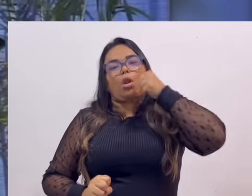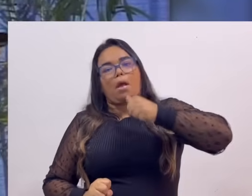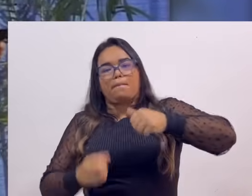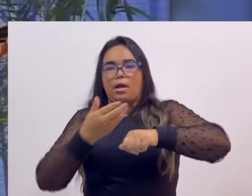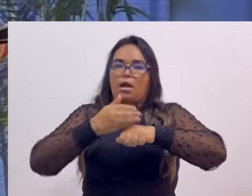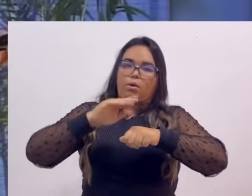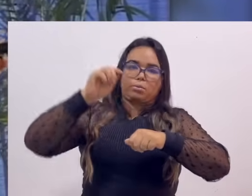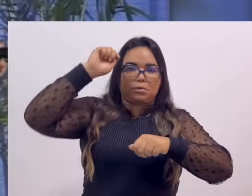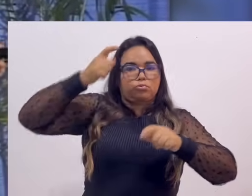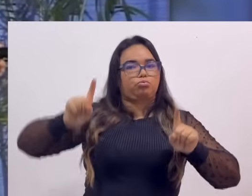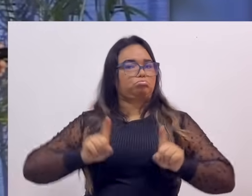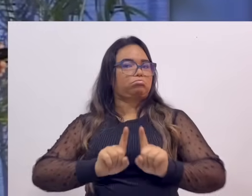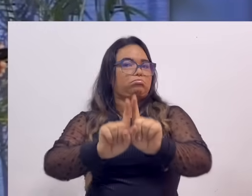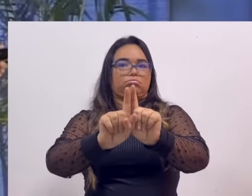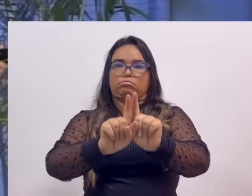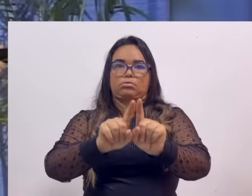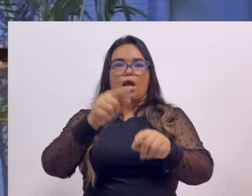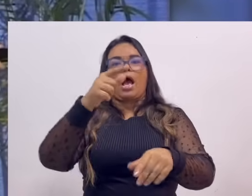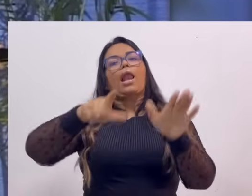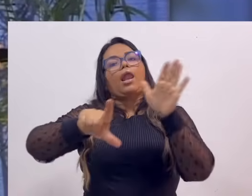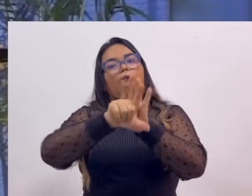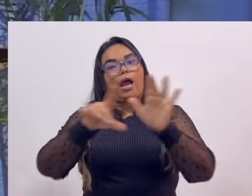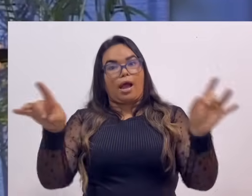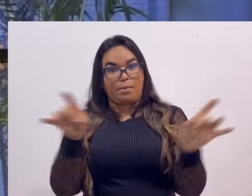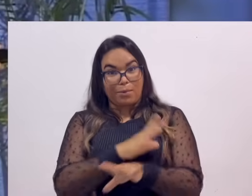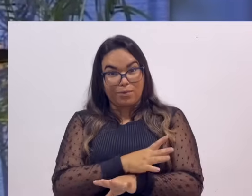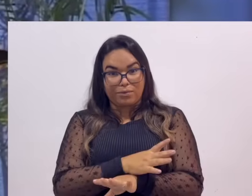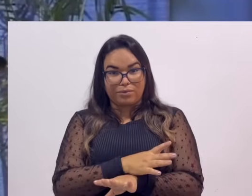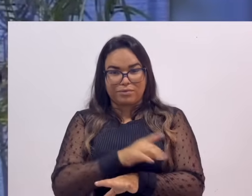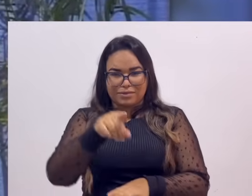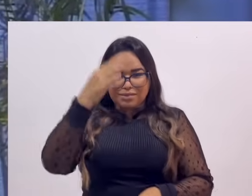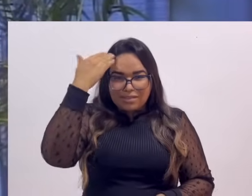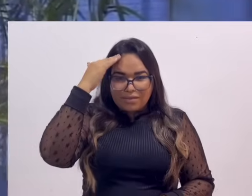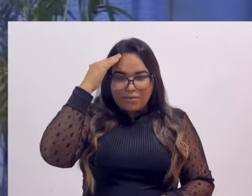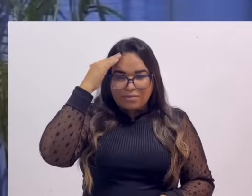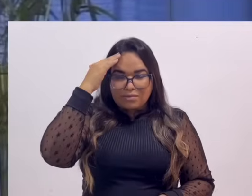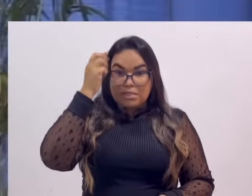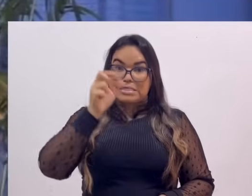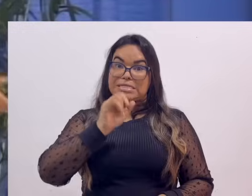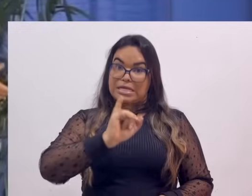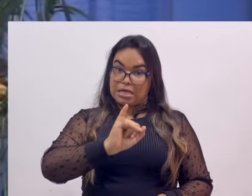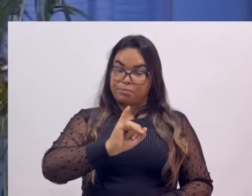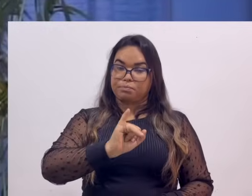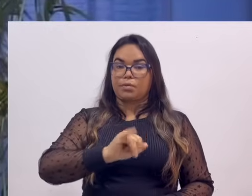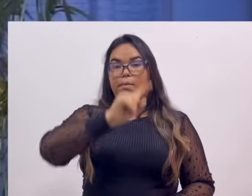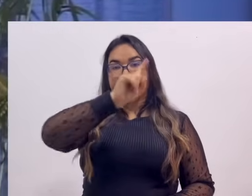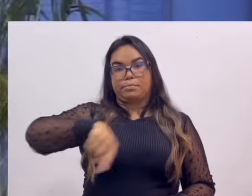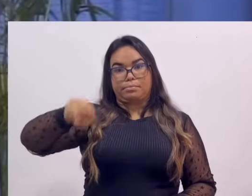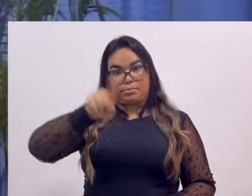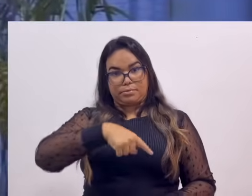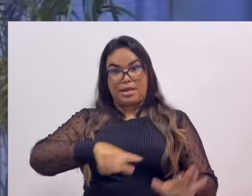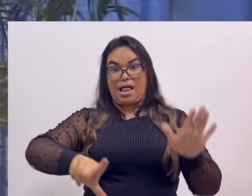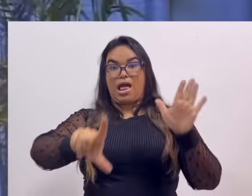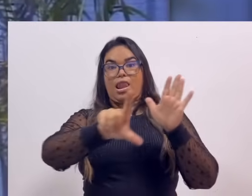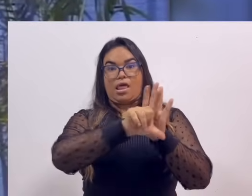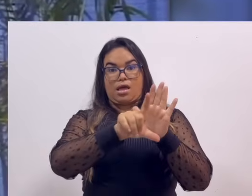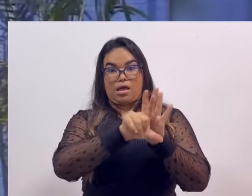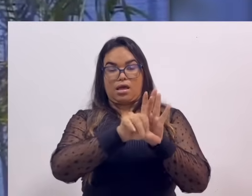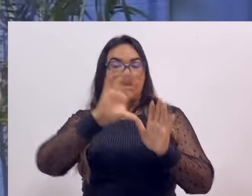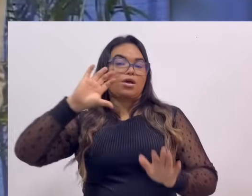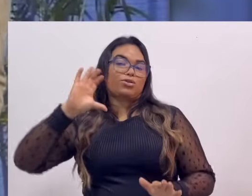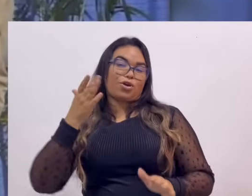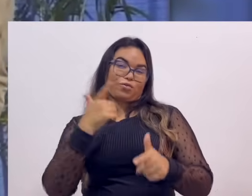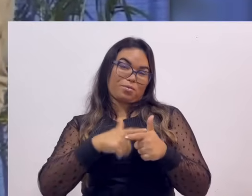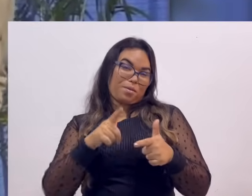Porque não há mais lei. Faz sentido? Portanto, se eliminamos a lei, isso